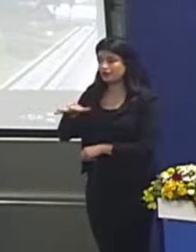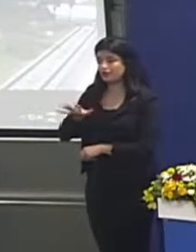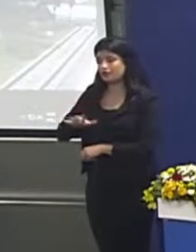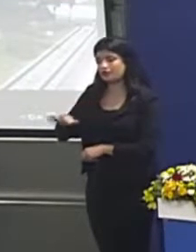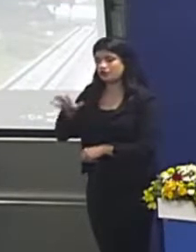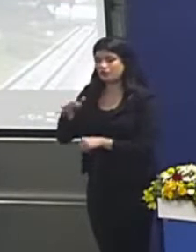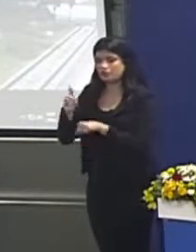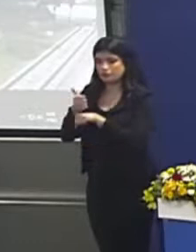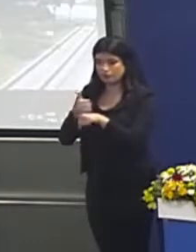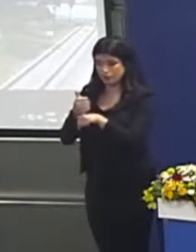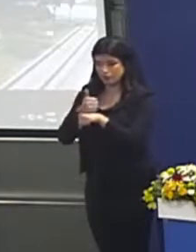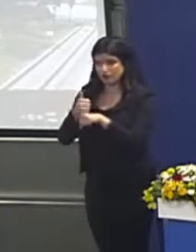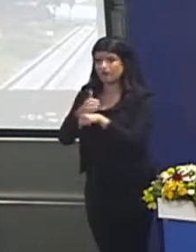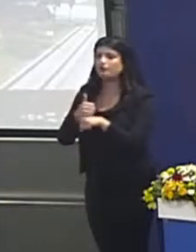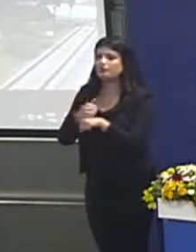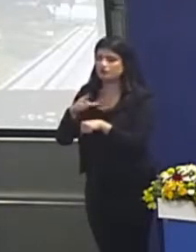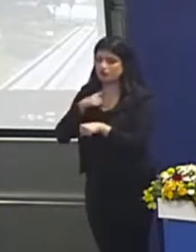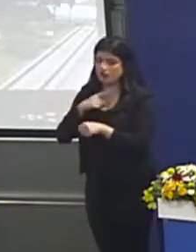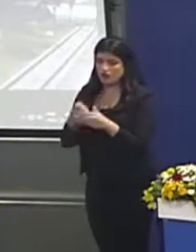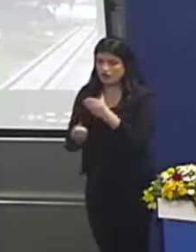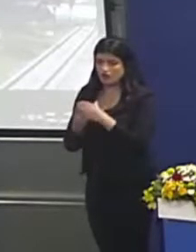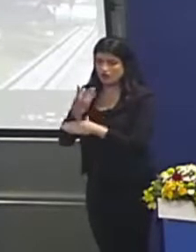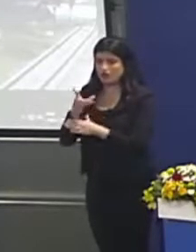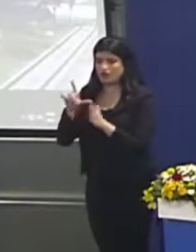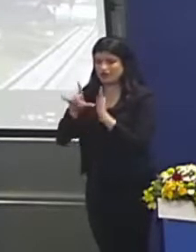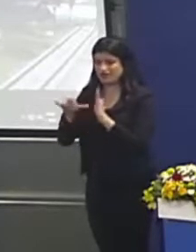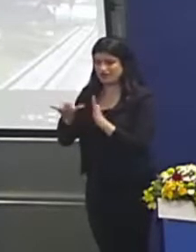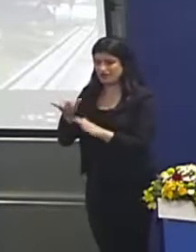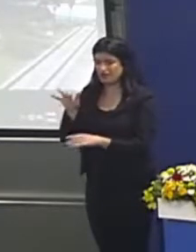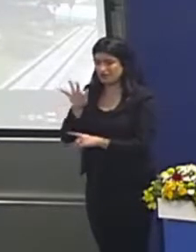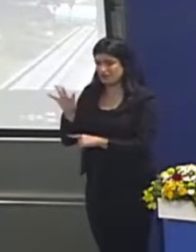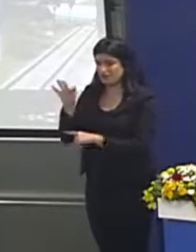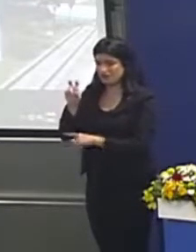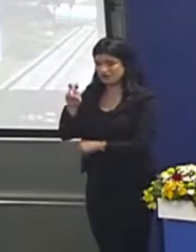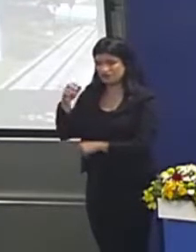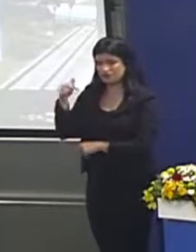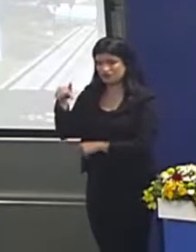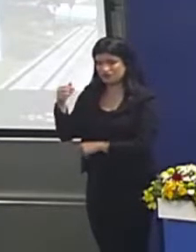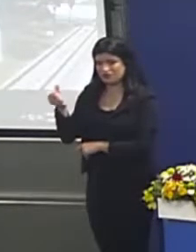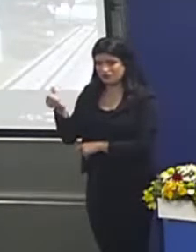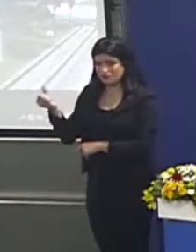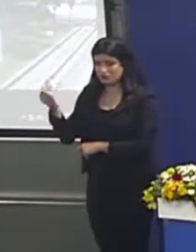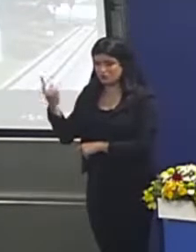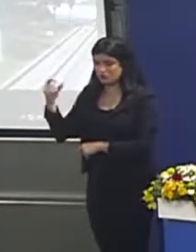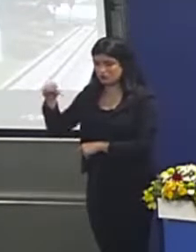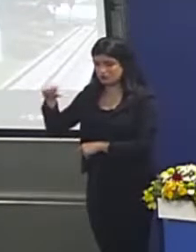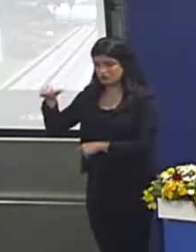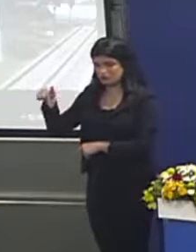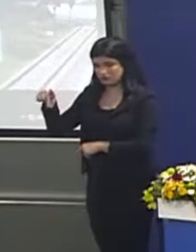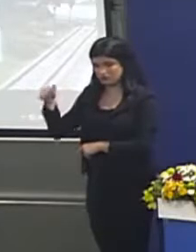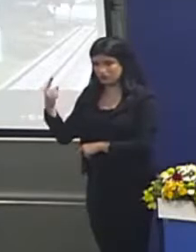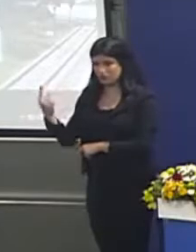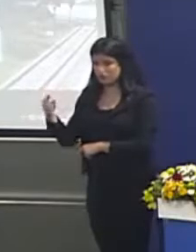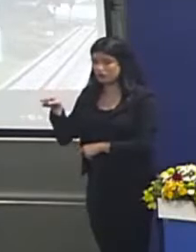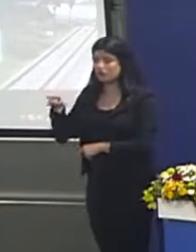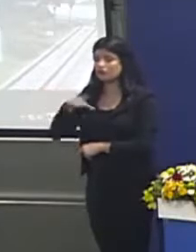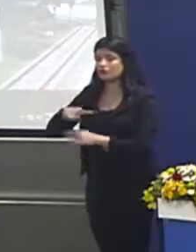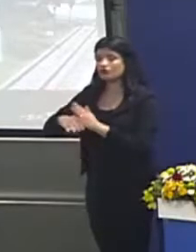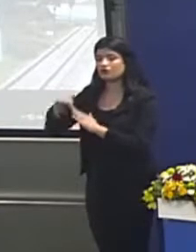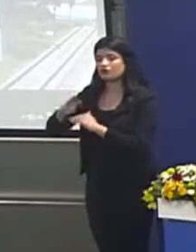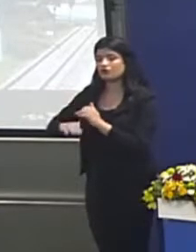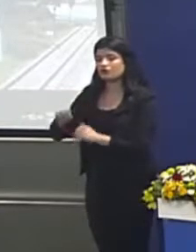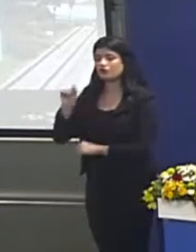regulamentador da profissão, conforme estabelece a Lei Federal 5766 de 1971, tem como função